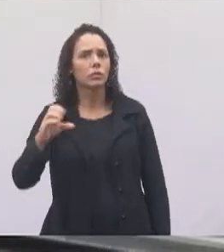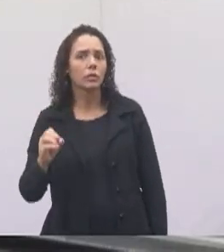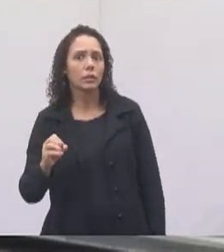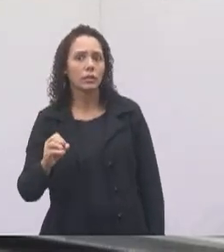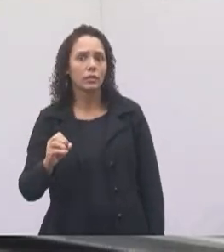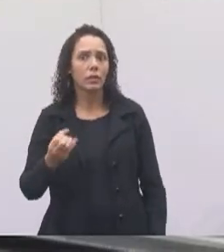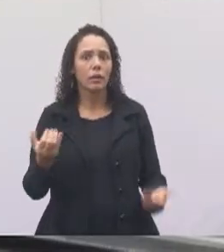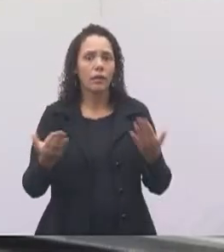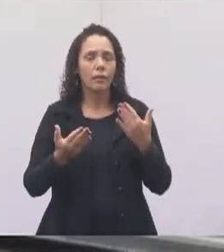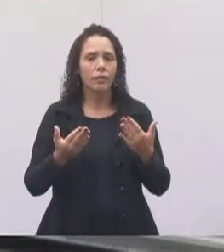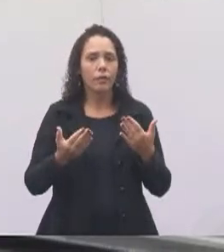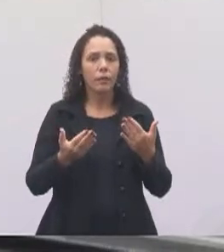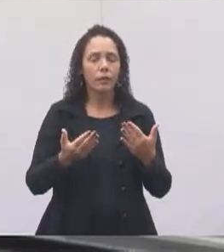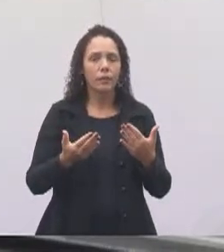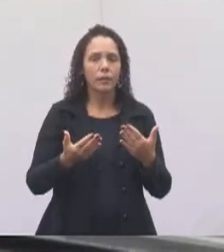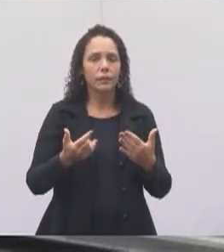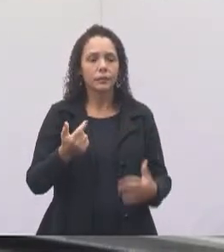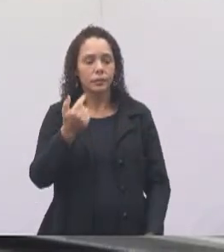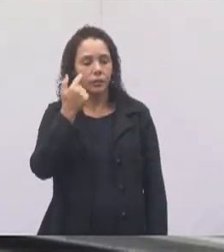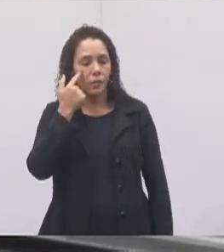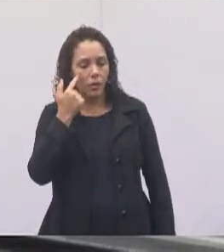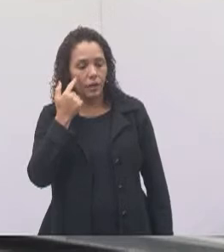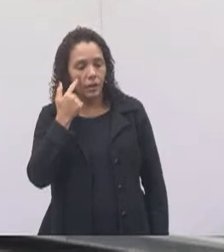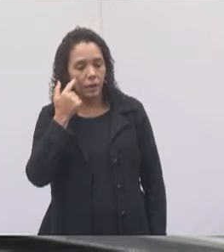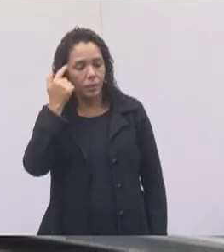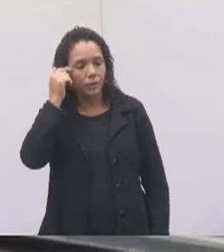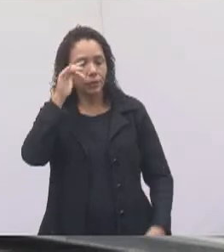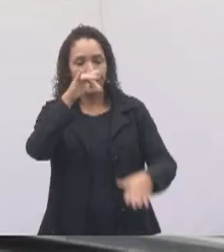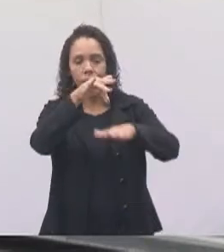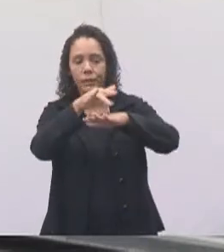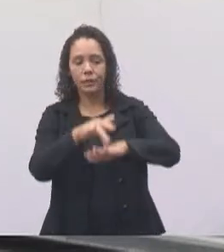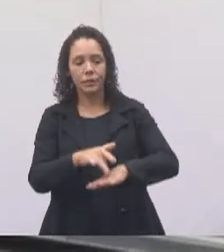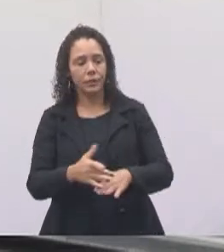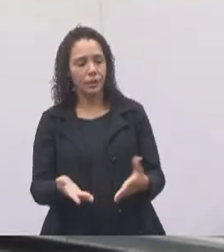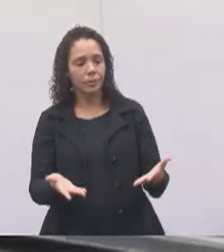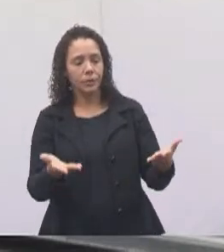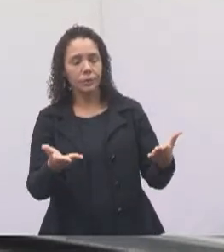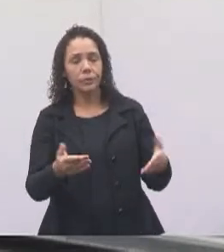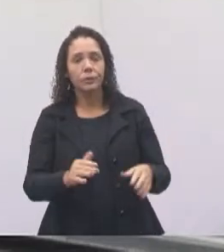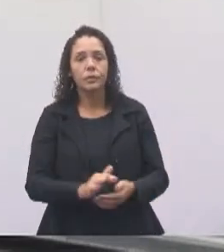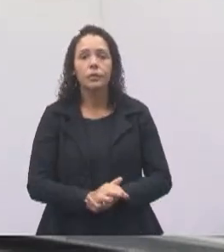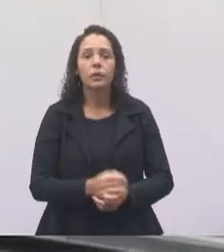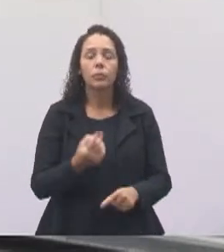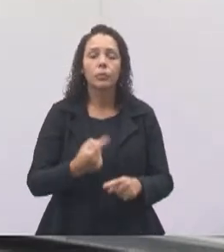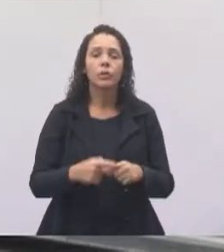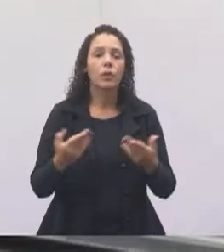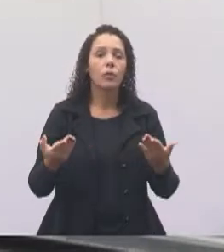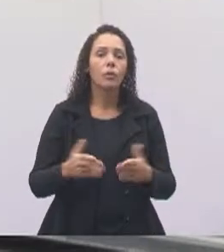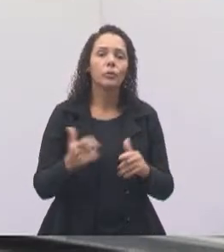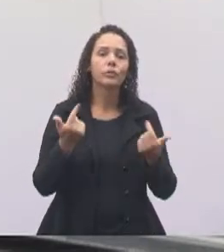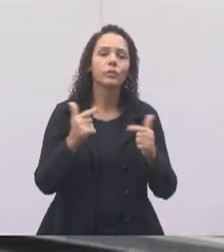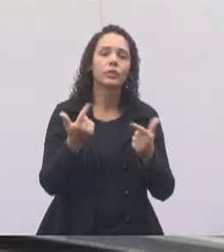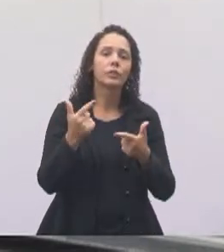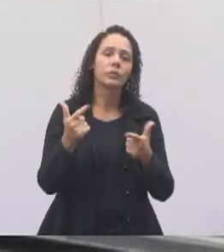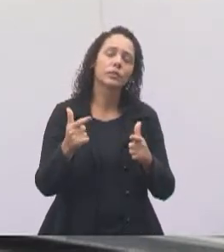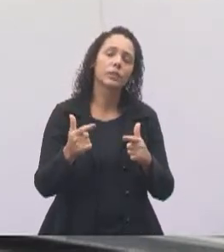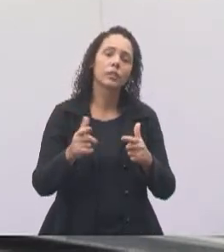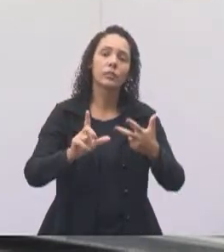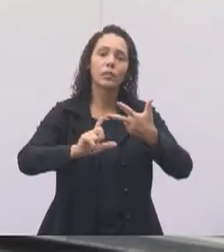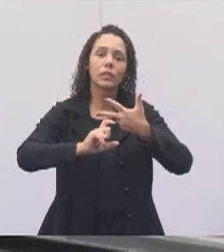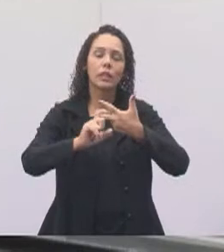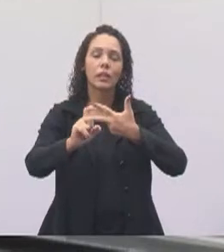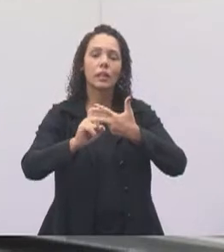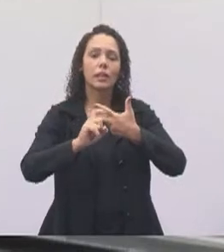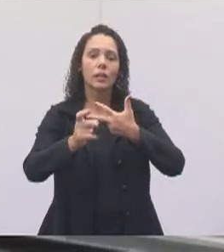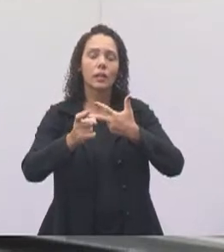estar revirando no túmulo, porque nós não tivemos hoje o processo legislativo